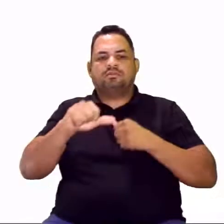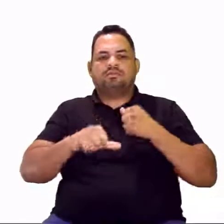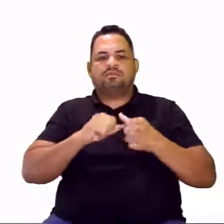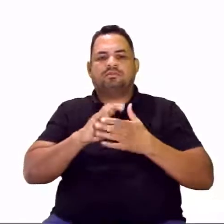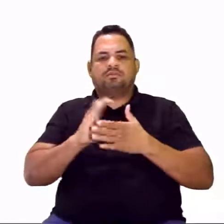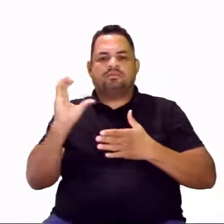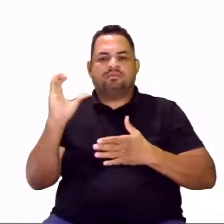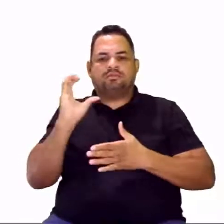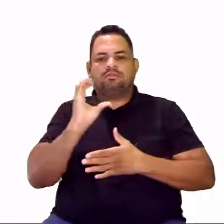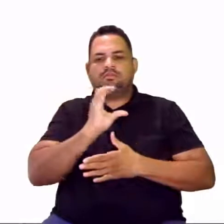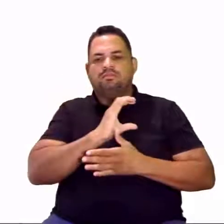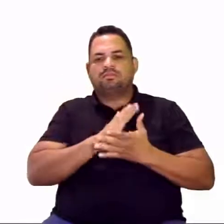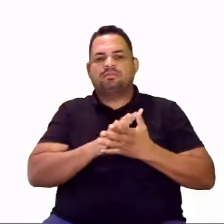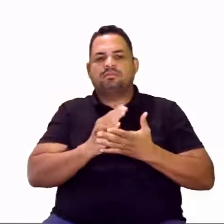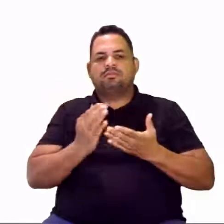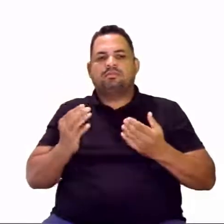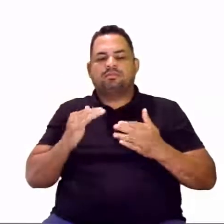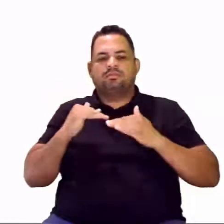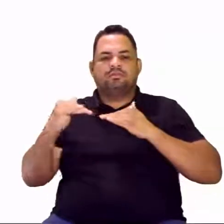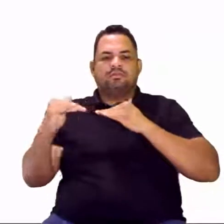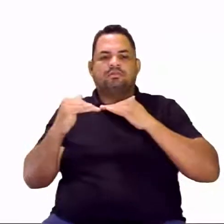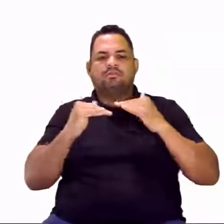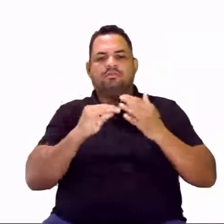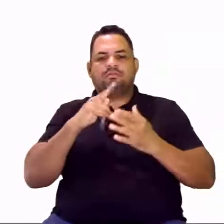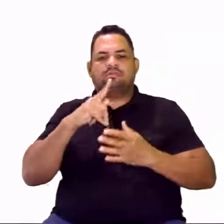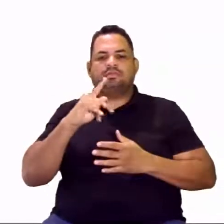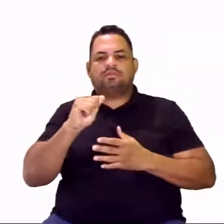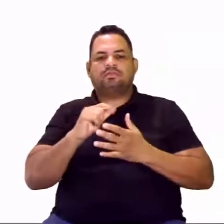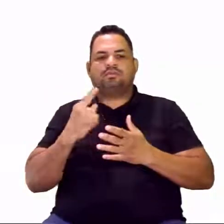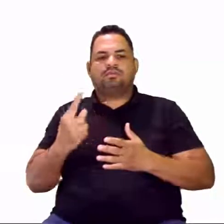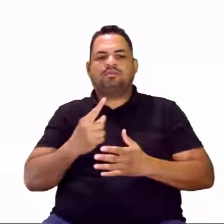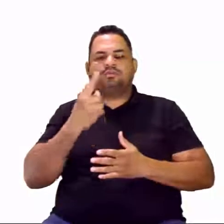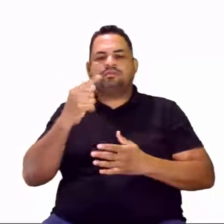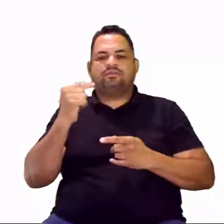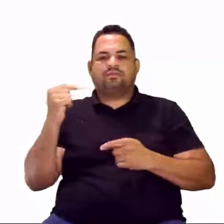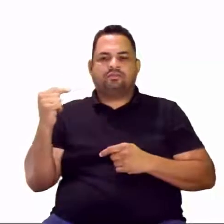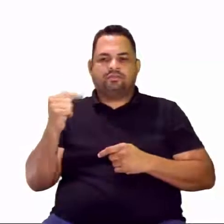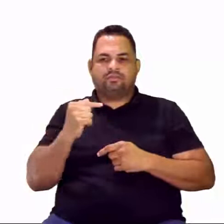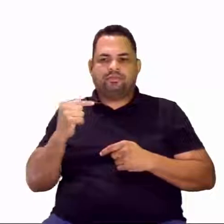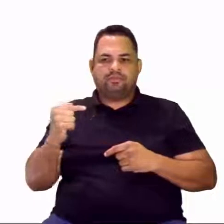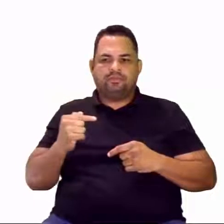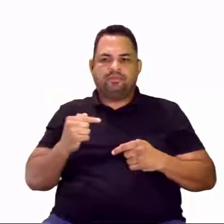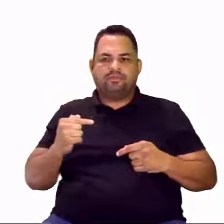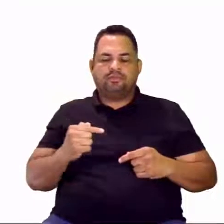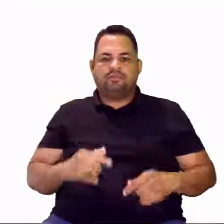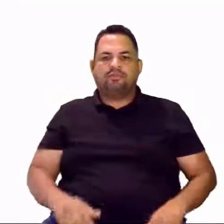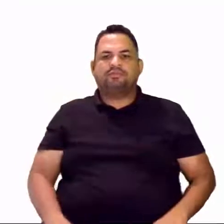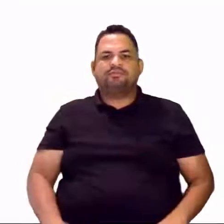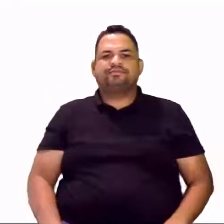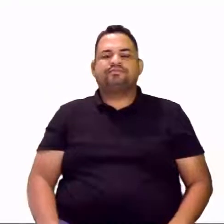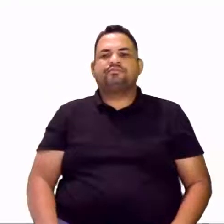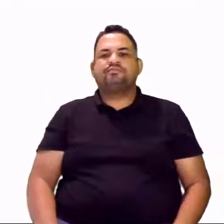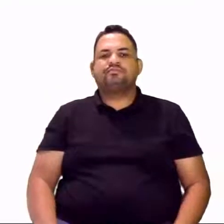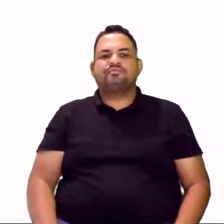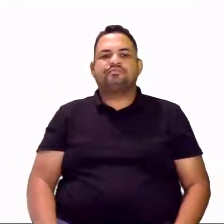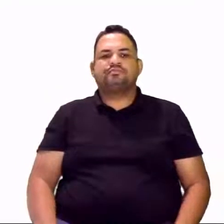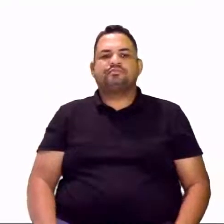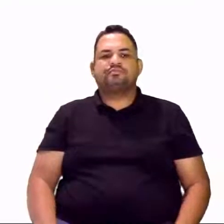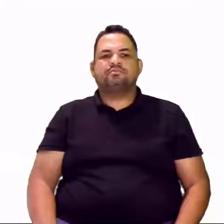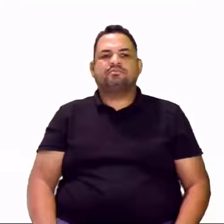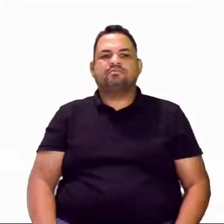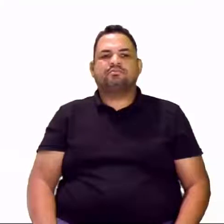a velocidade de escoamento, que é proporcional à pressão atmosférica na altura do furo. Então,